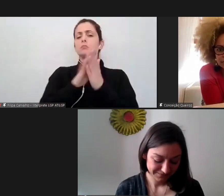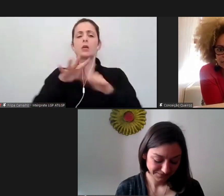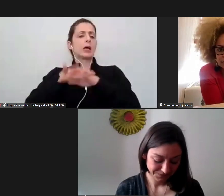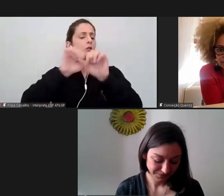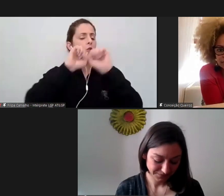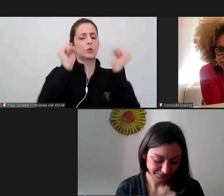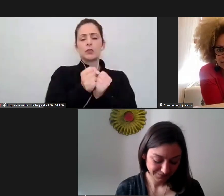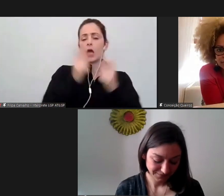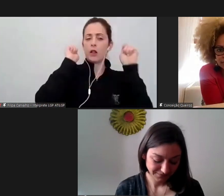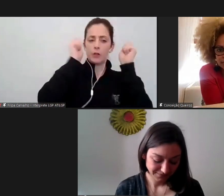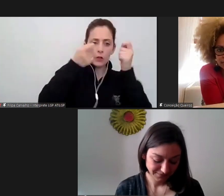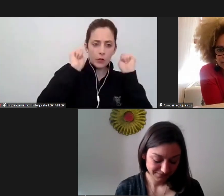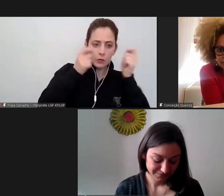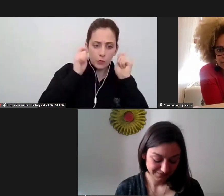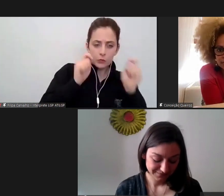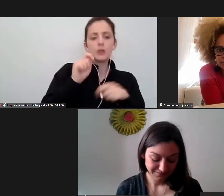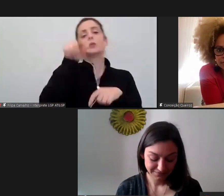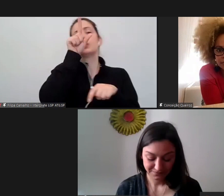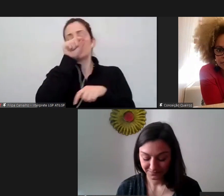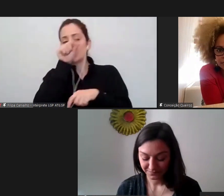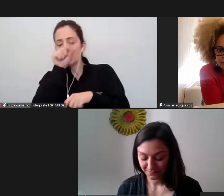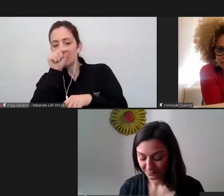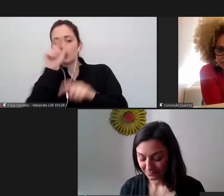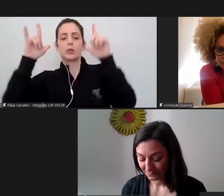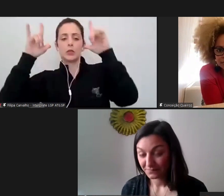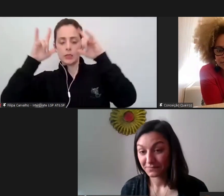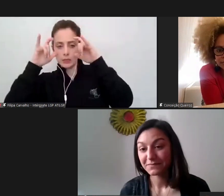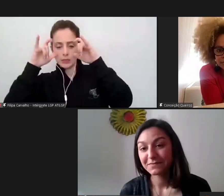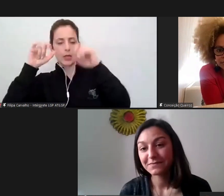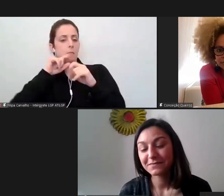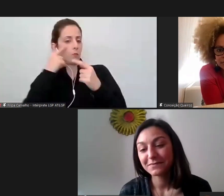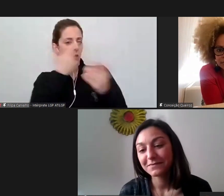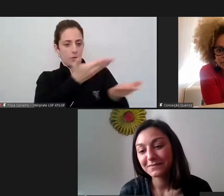Facebook, LinkedIn, Twitter e Instagram. Mais uma